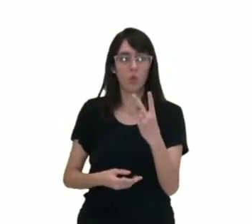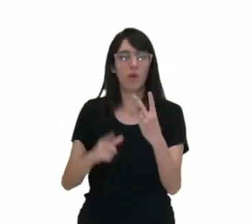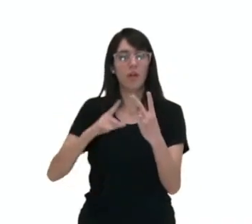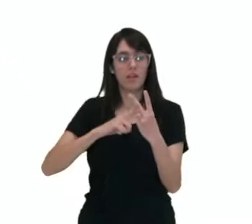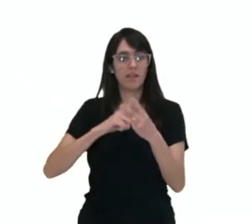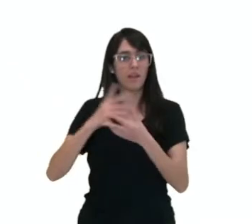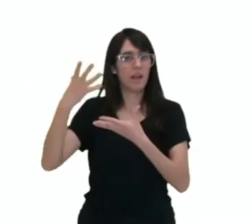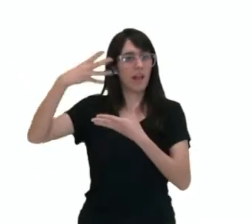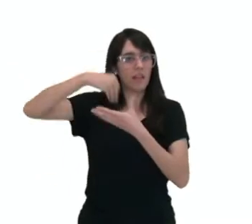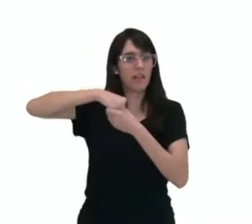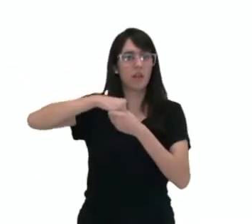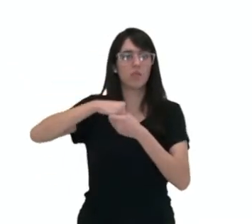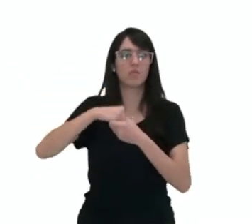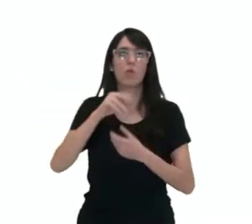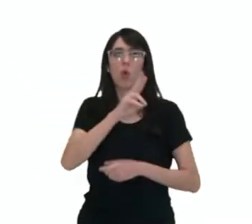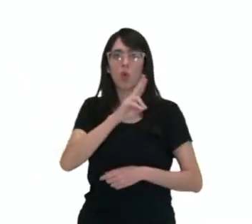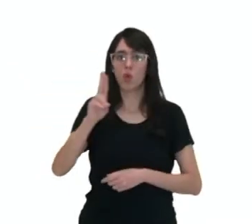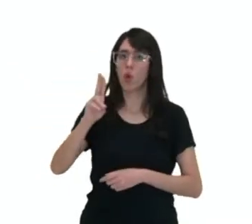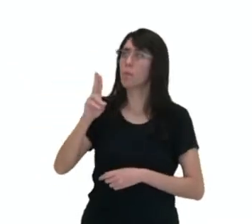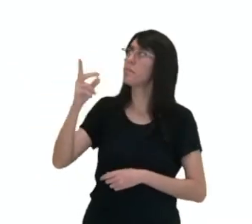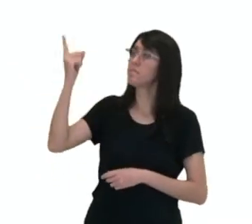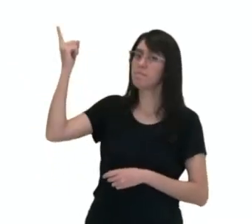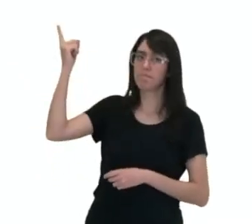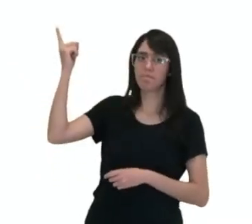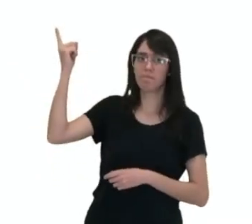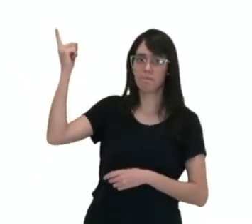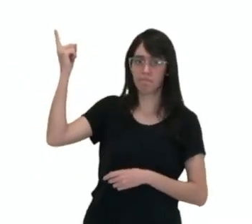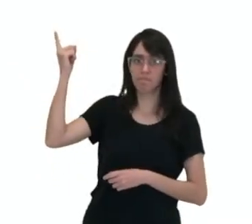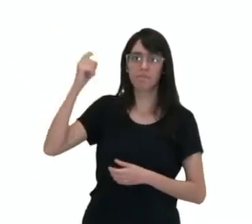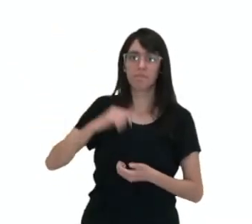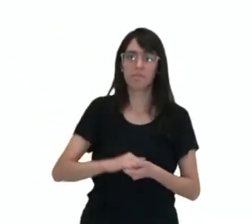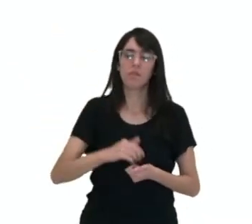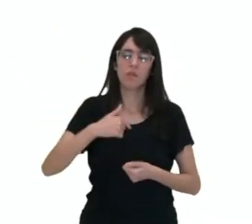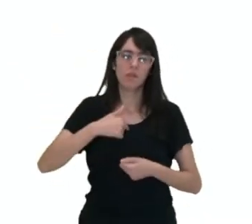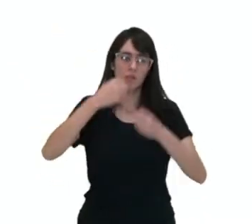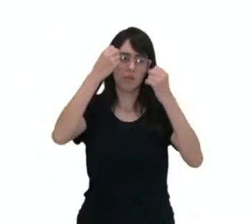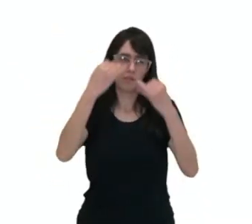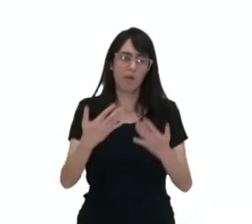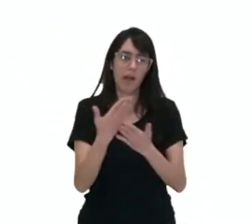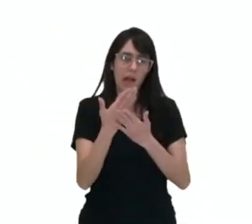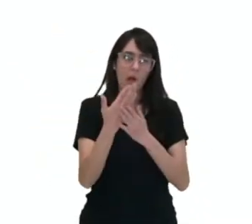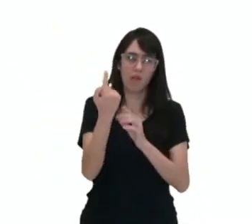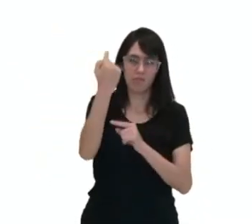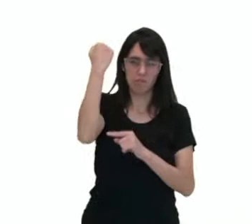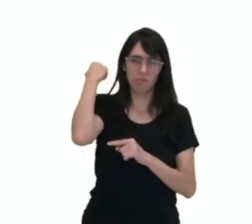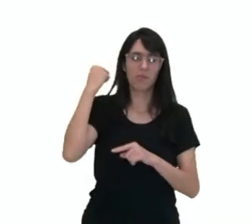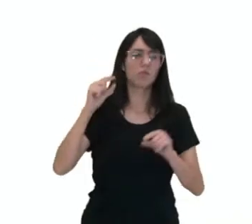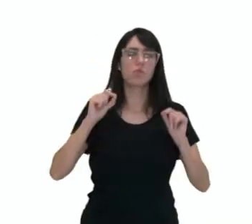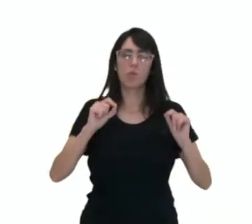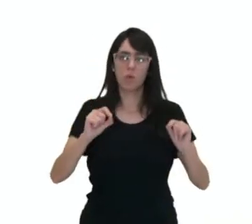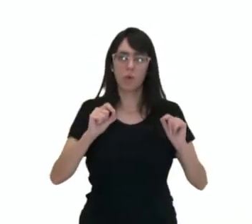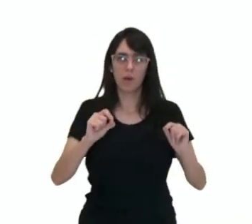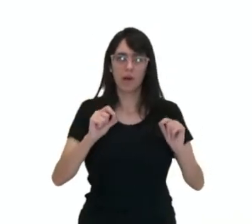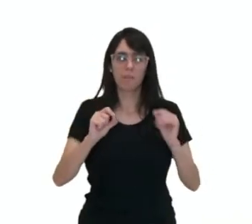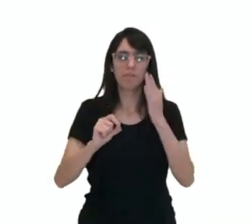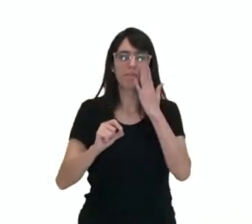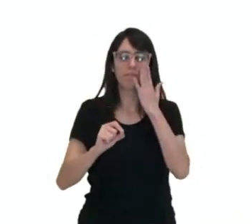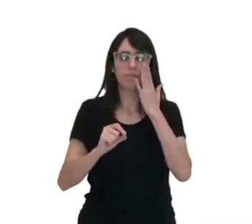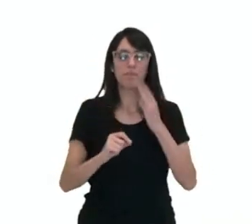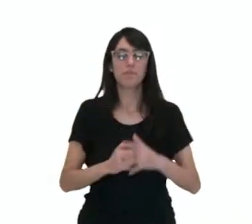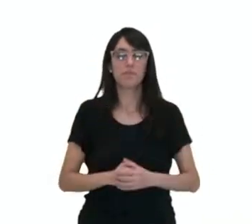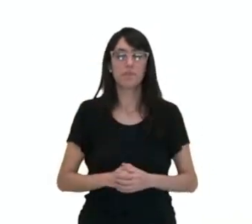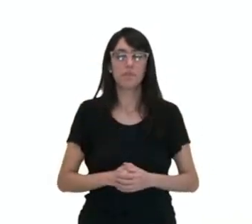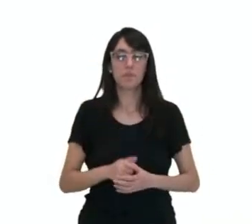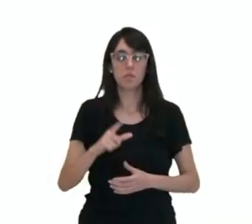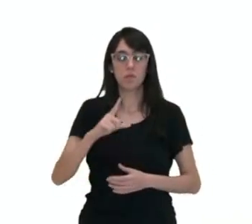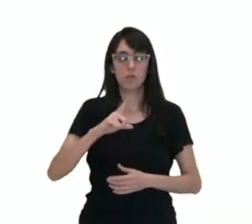desse tecido, que são os condroblastos. Lembra que eu falei, eu já expliquei na aula passada, que a parte da